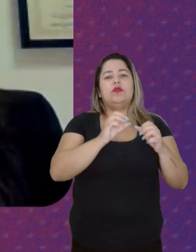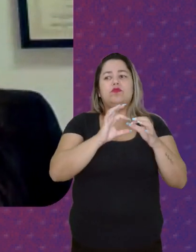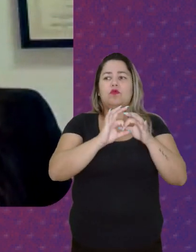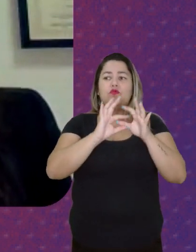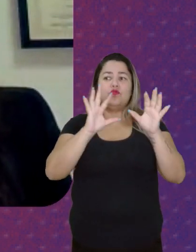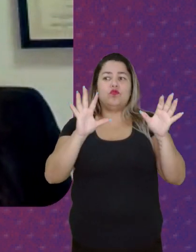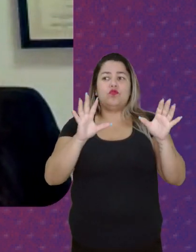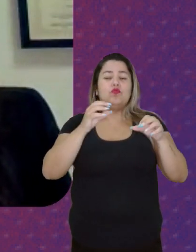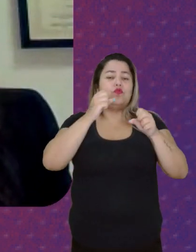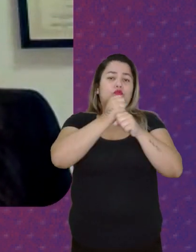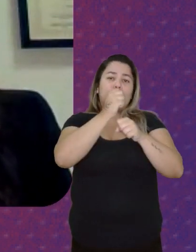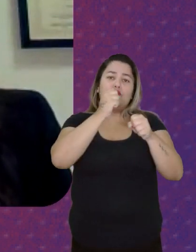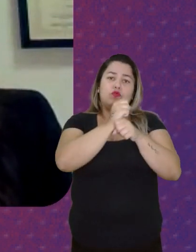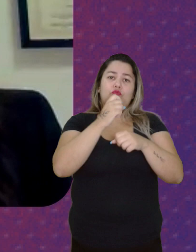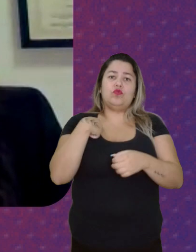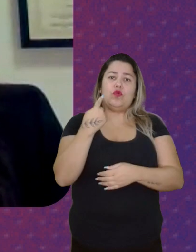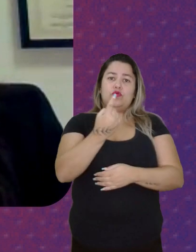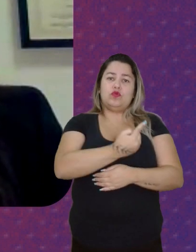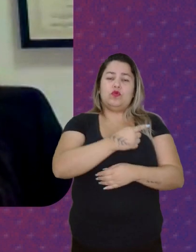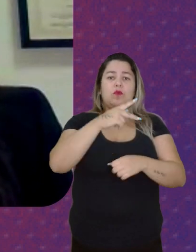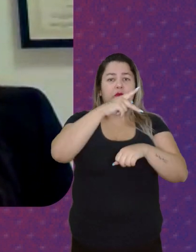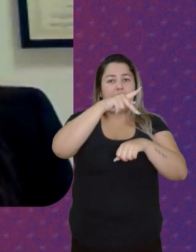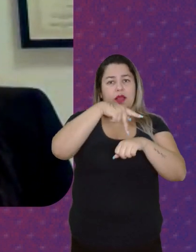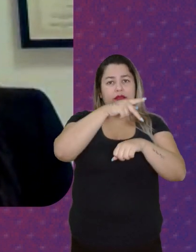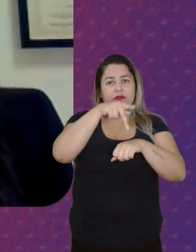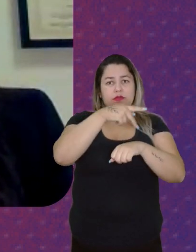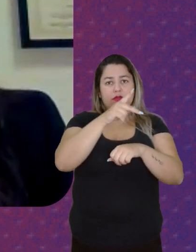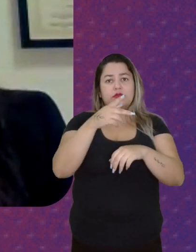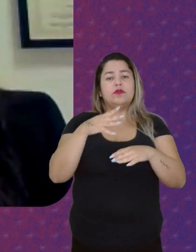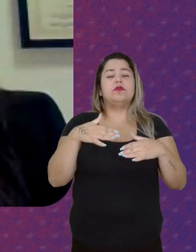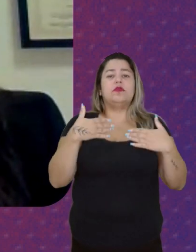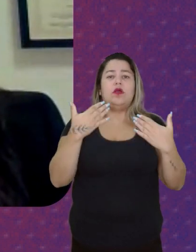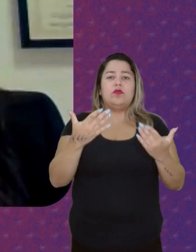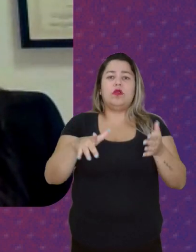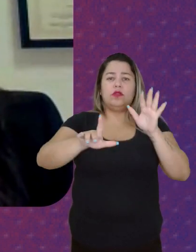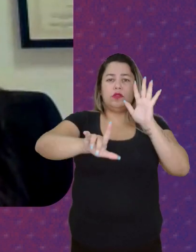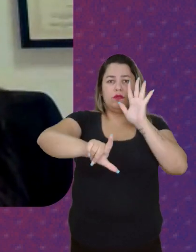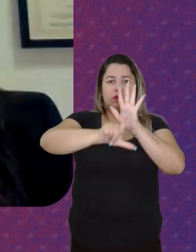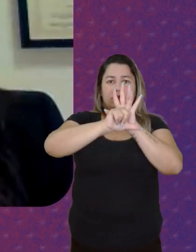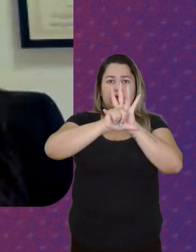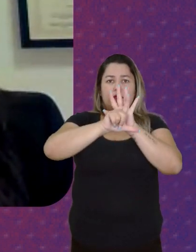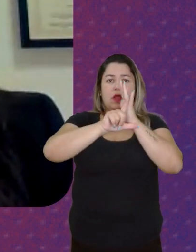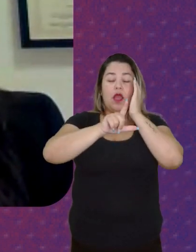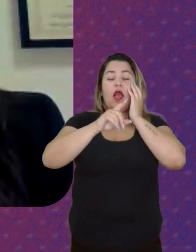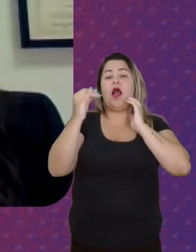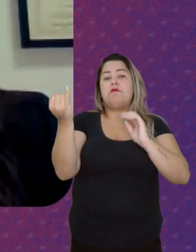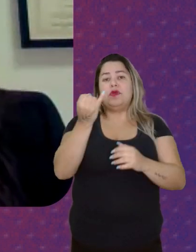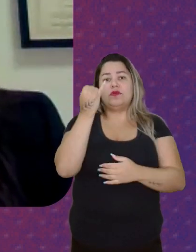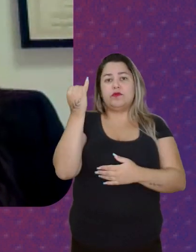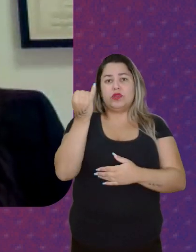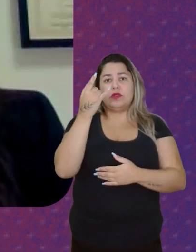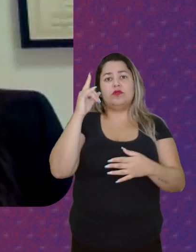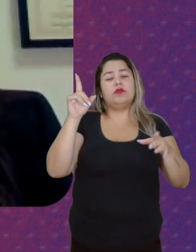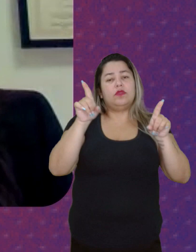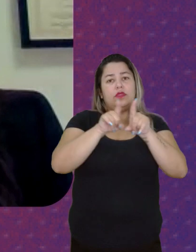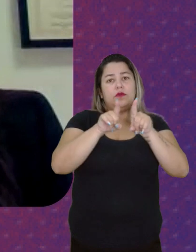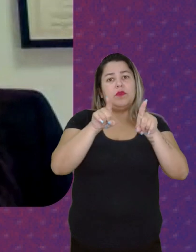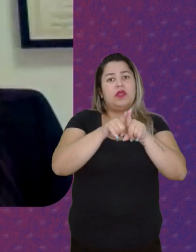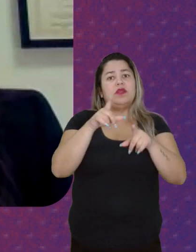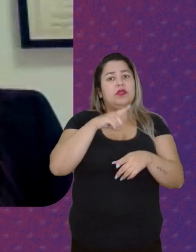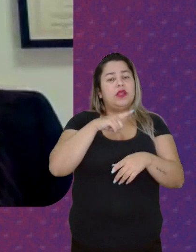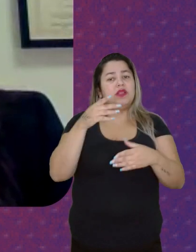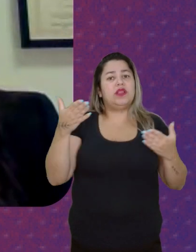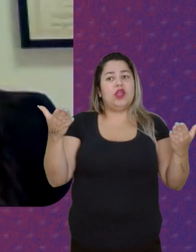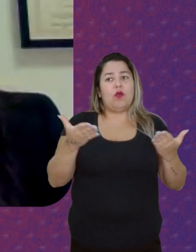de construção do nosso país. Então, a gente tem, a primeira lei que a gente tem, a mais importante, né, que a gente tem até hoje, é a